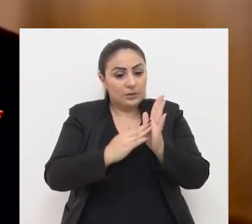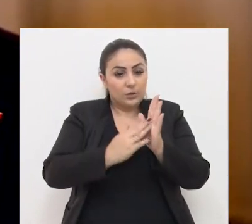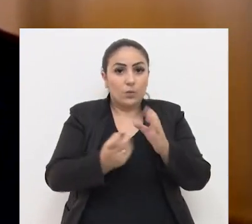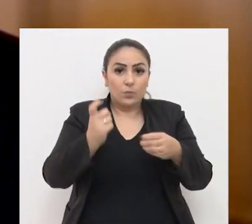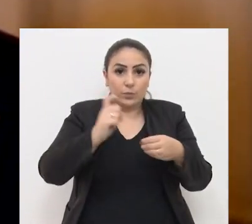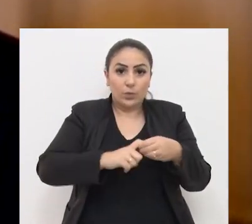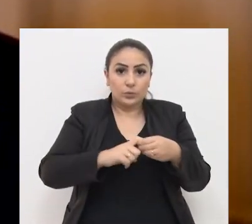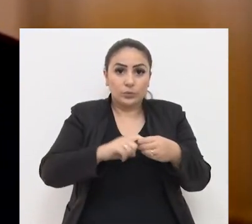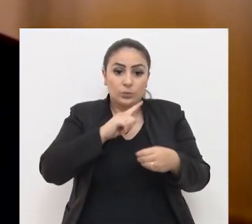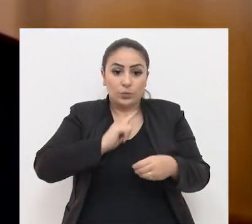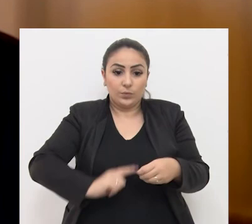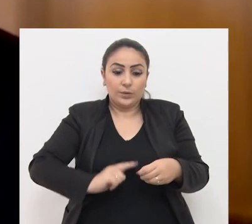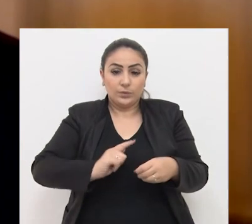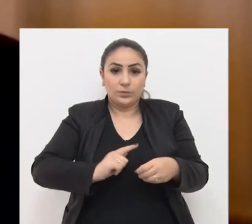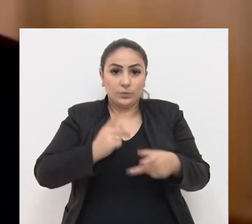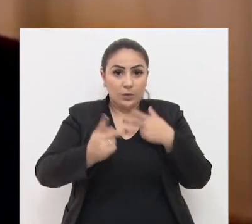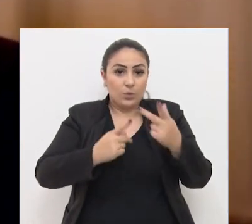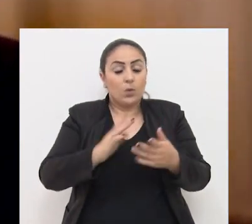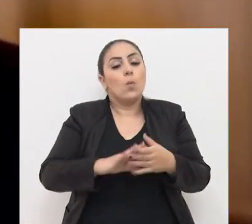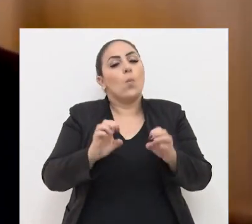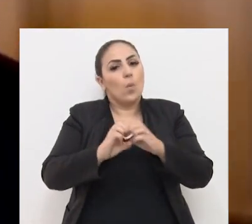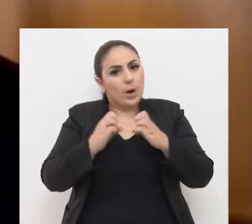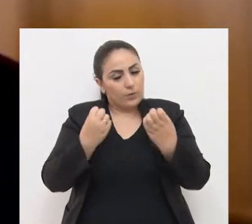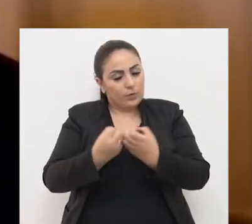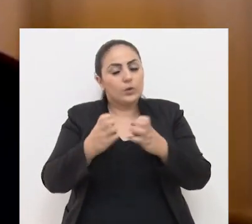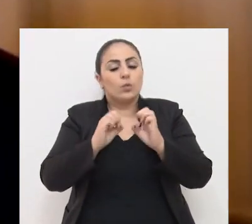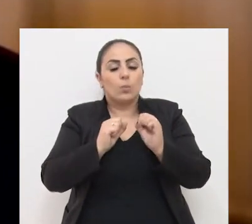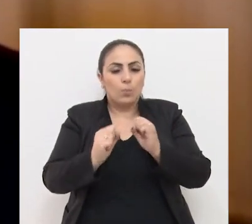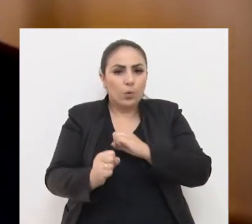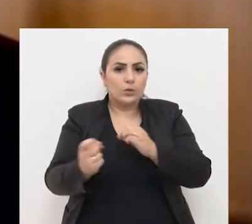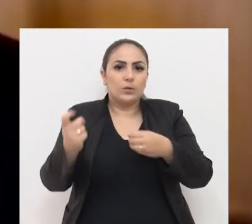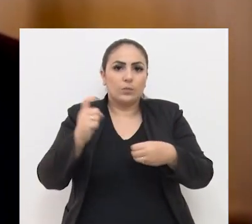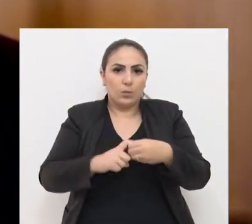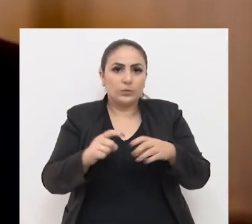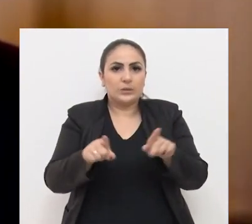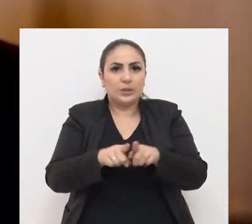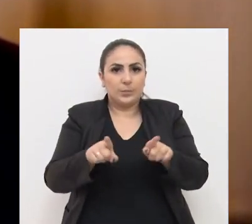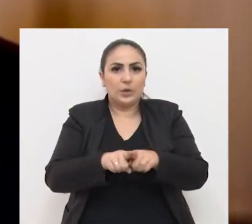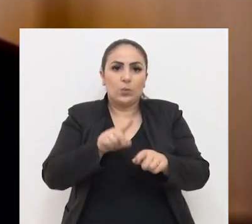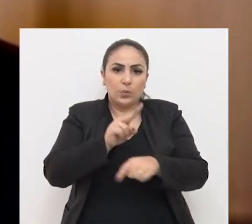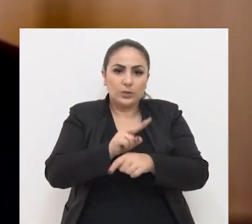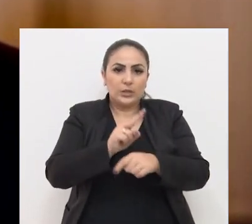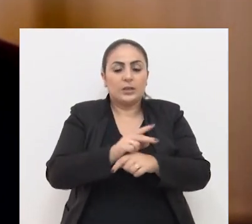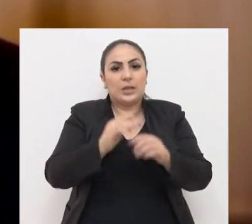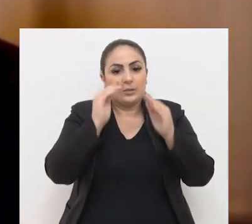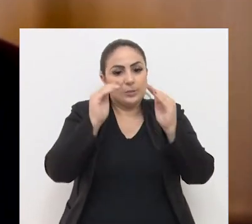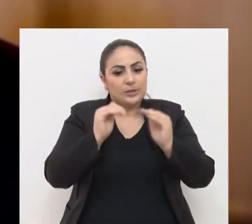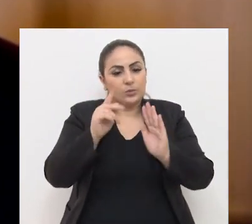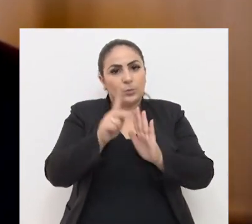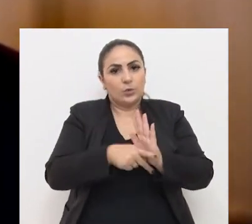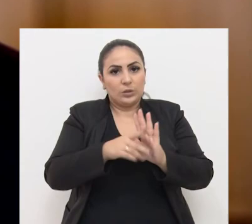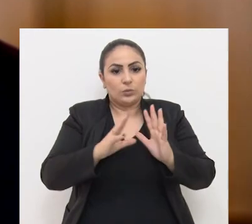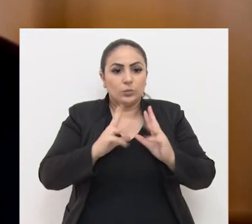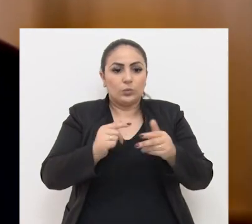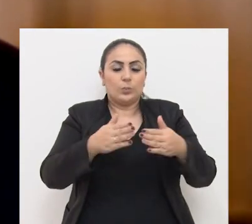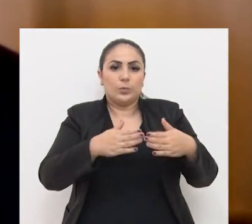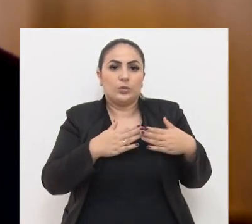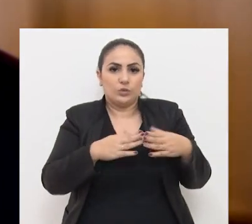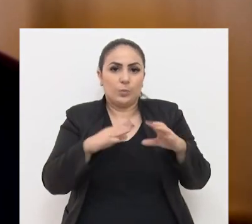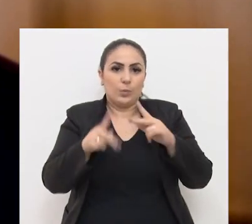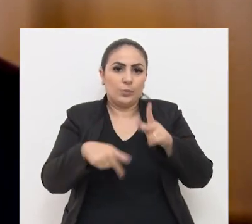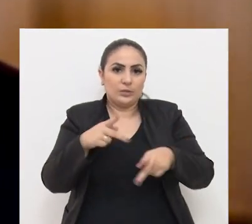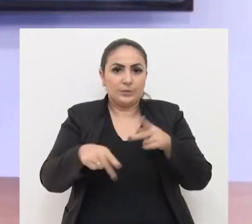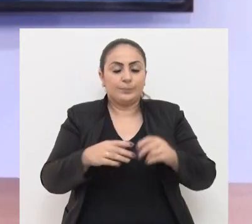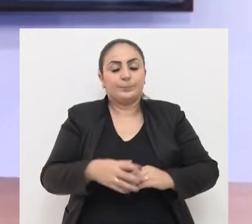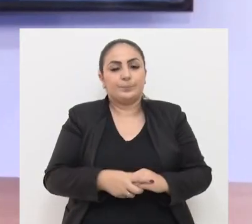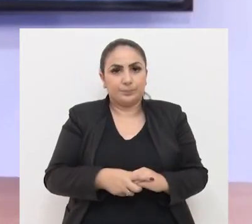retorno que o próprio governo estabeleceu, né, os eventos poderão ser retomados também com os cuidados e com os protocolos que vão proteger a